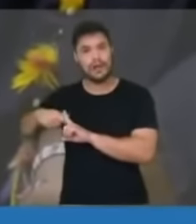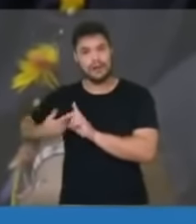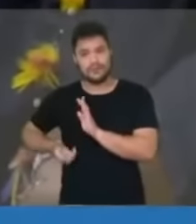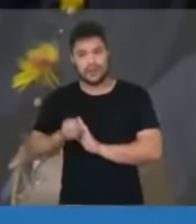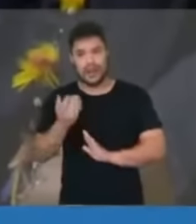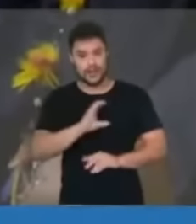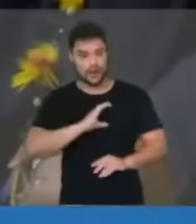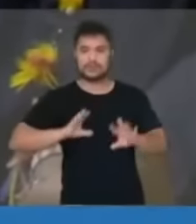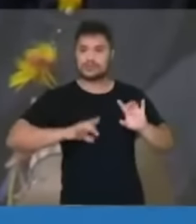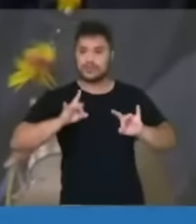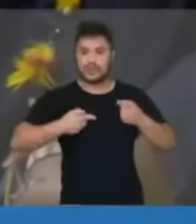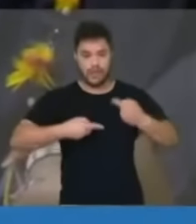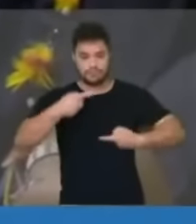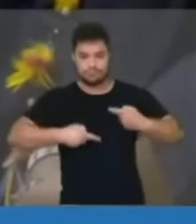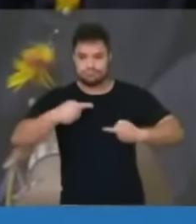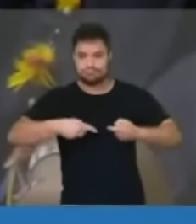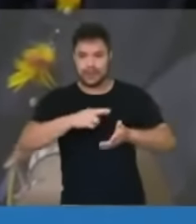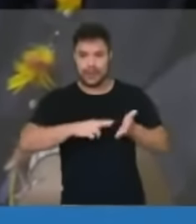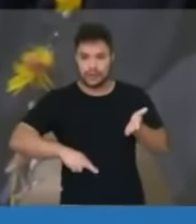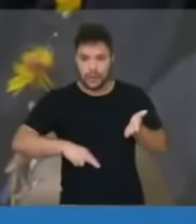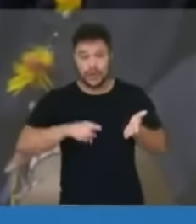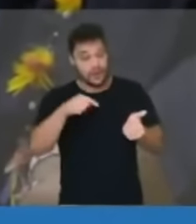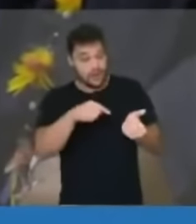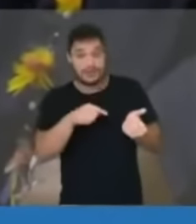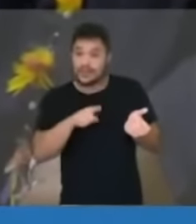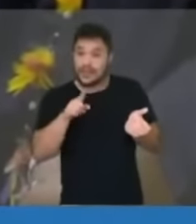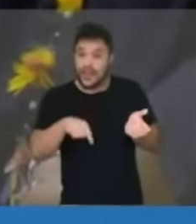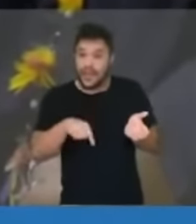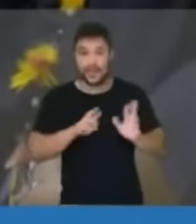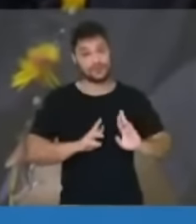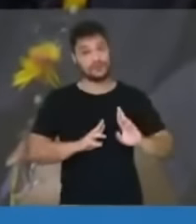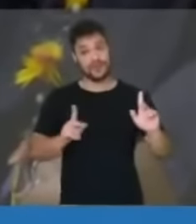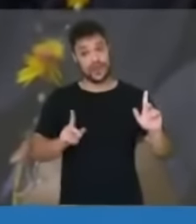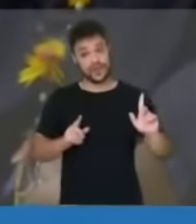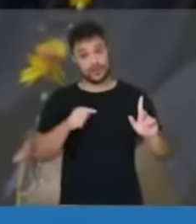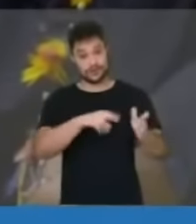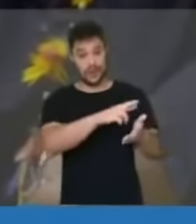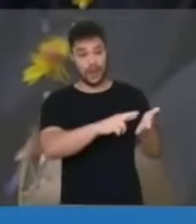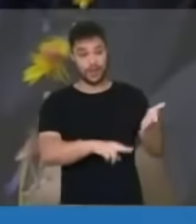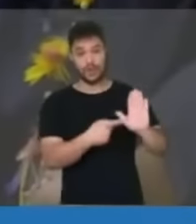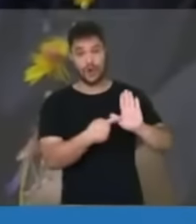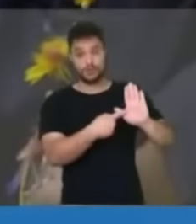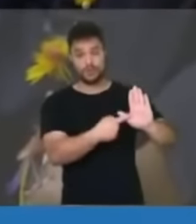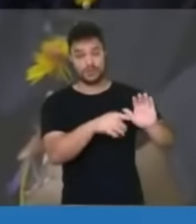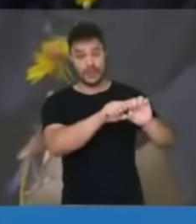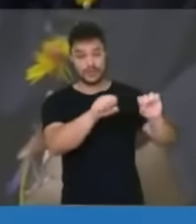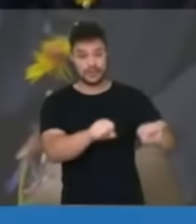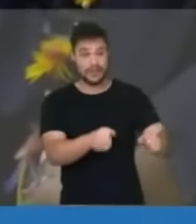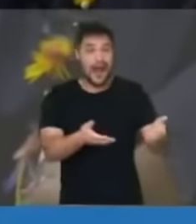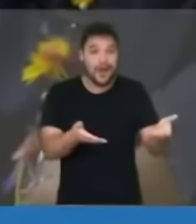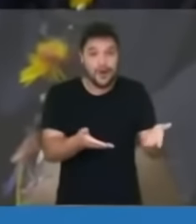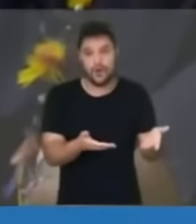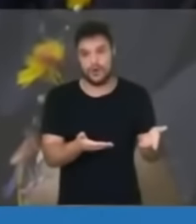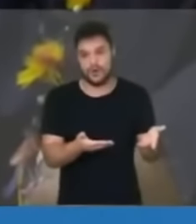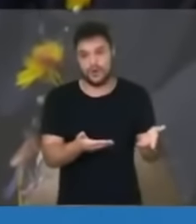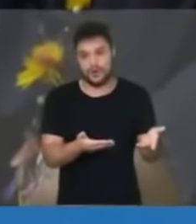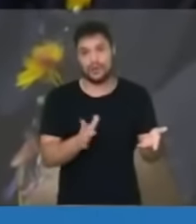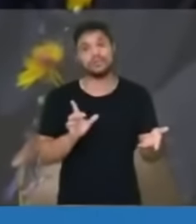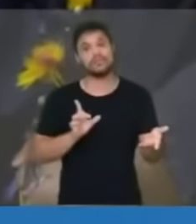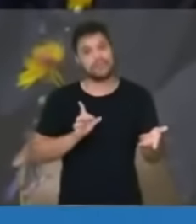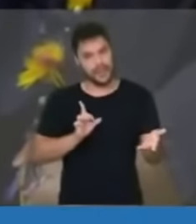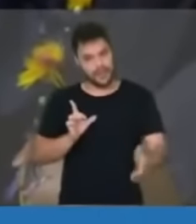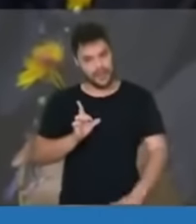para debater um relatório que é aparentemente diferente desse relatório que foi disponibilizado agora. Existe um elemento